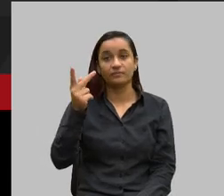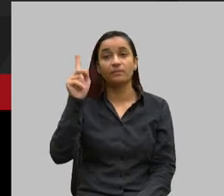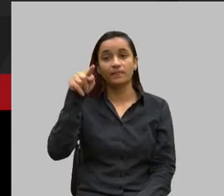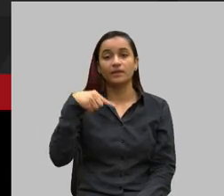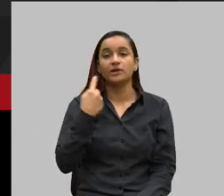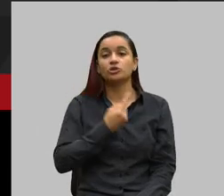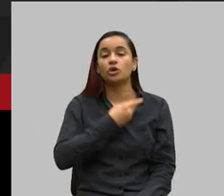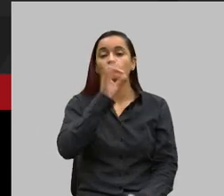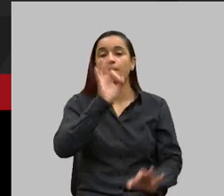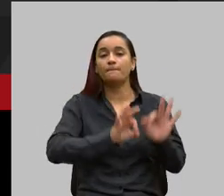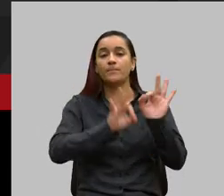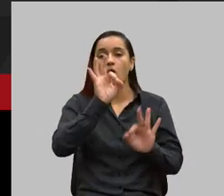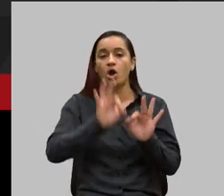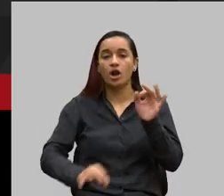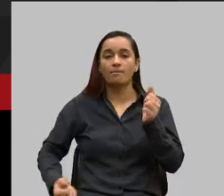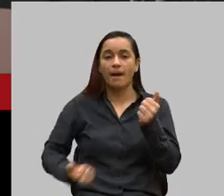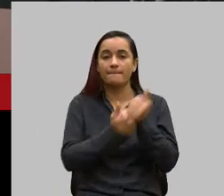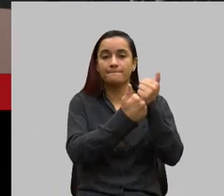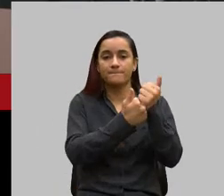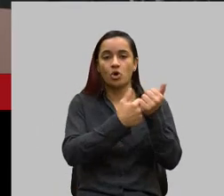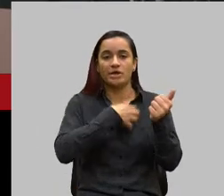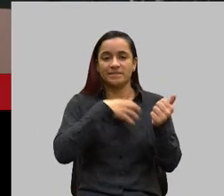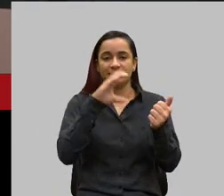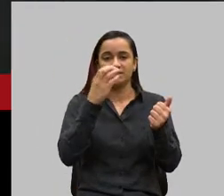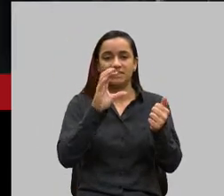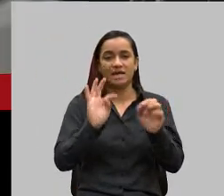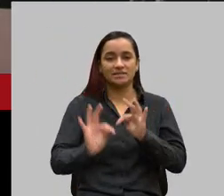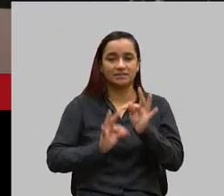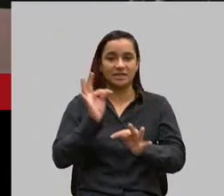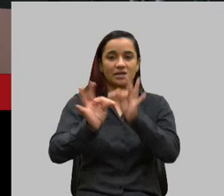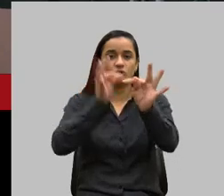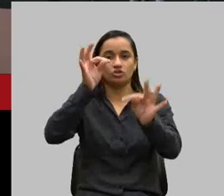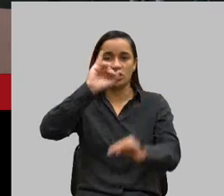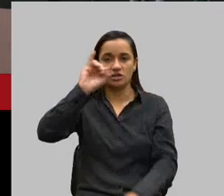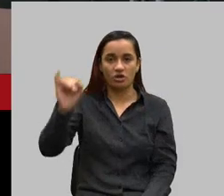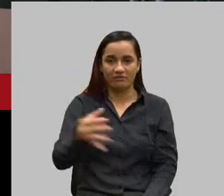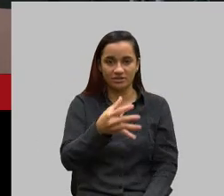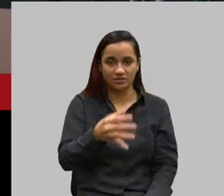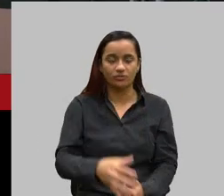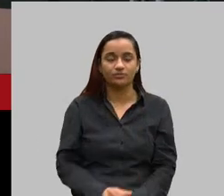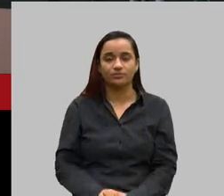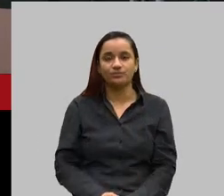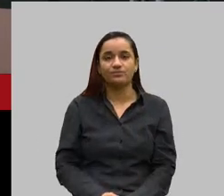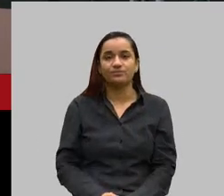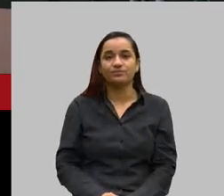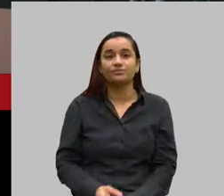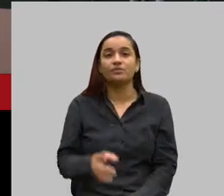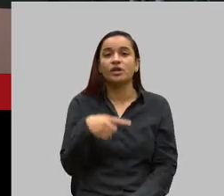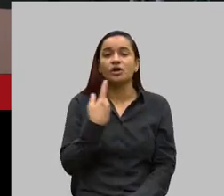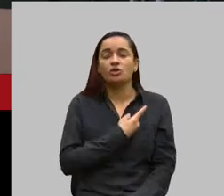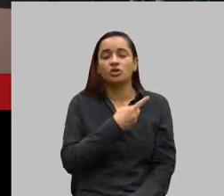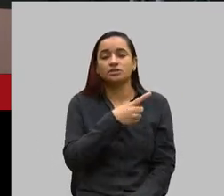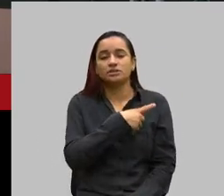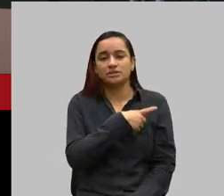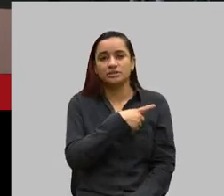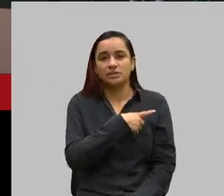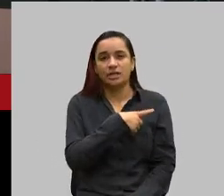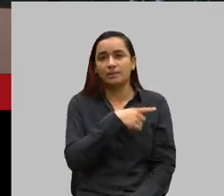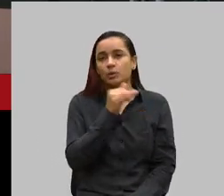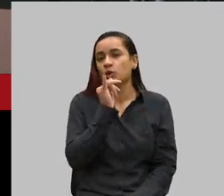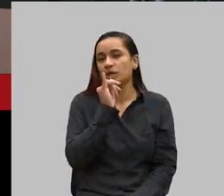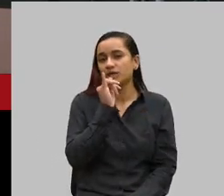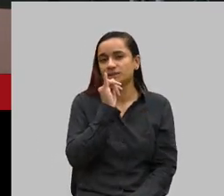apoio a Ciência Tecnologia e inovação nós temos aí por exemplo